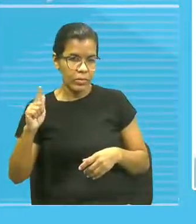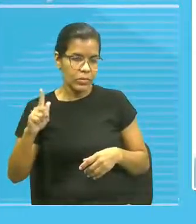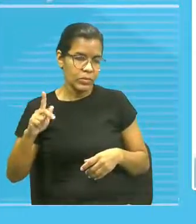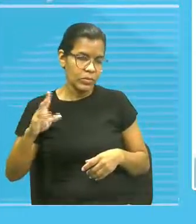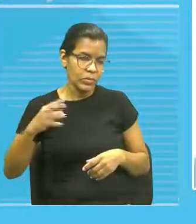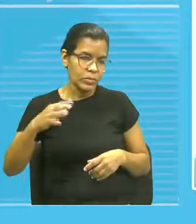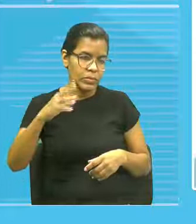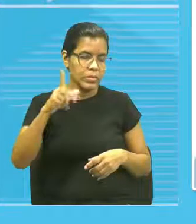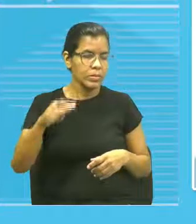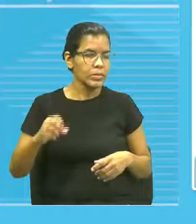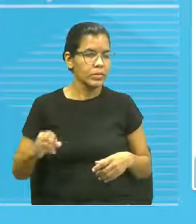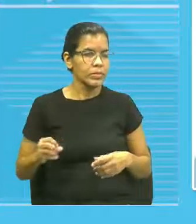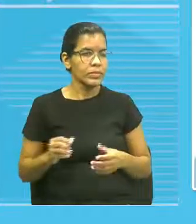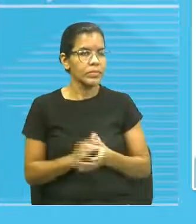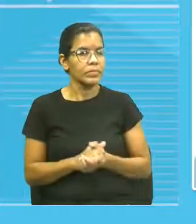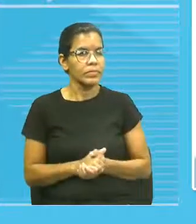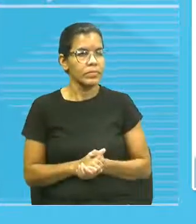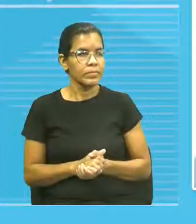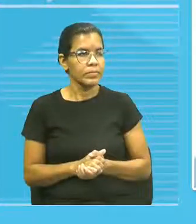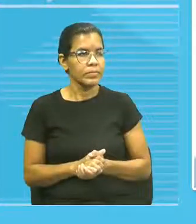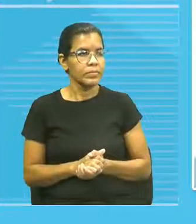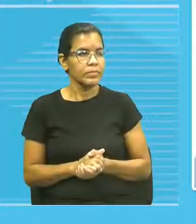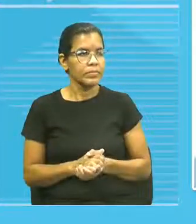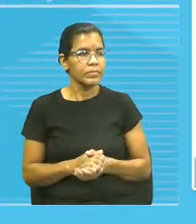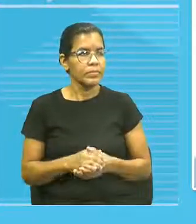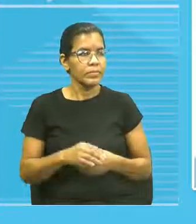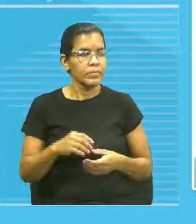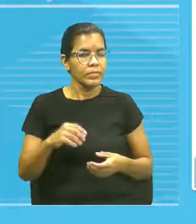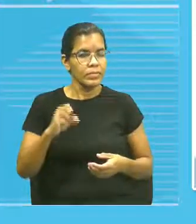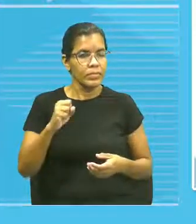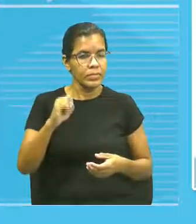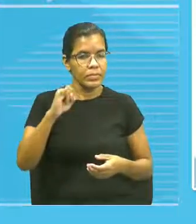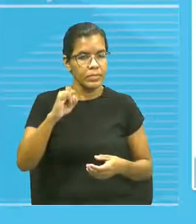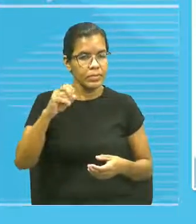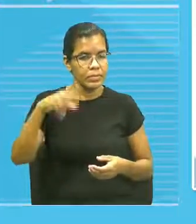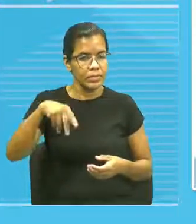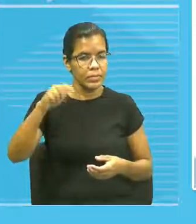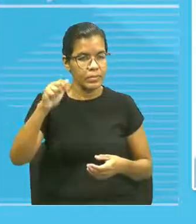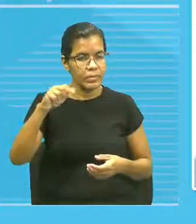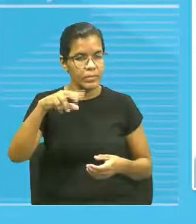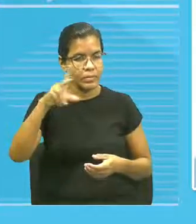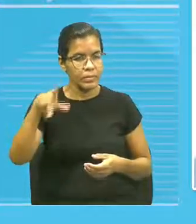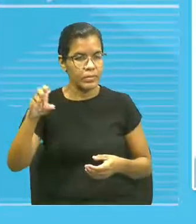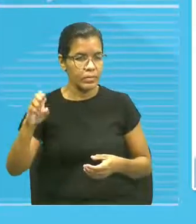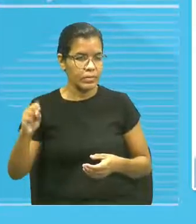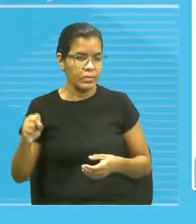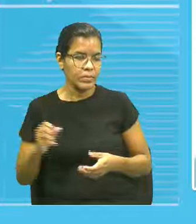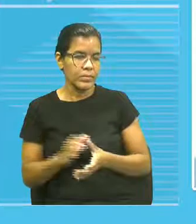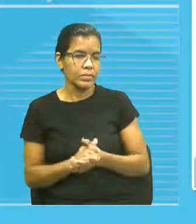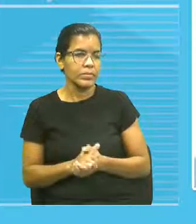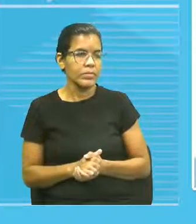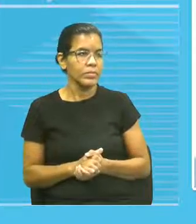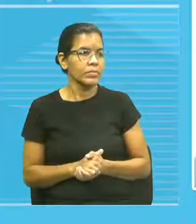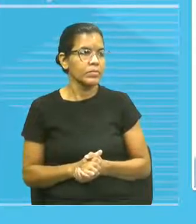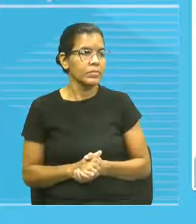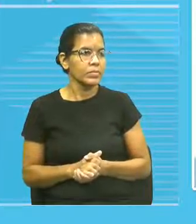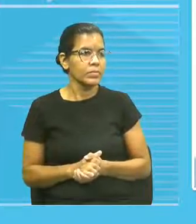Ah! Simões, Caridade Paulistana. Caridade eu não conhecia, mas Simões e Paulistana eu tenho amigos por aí.